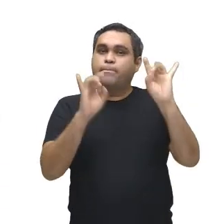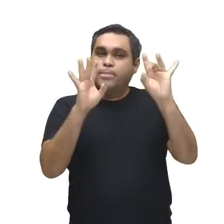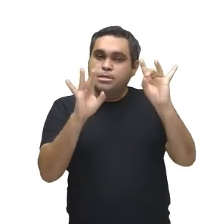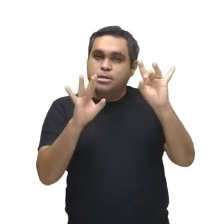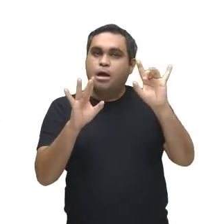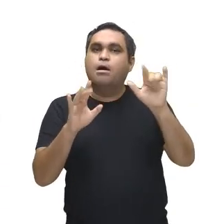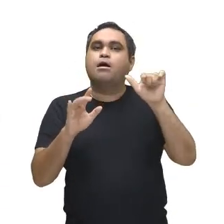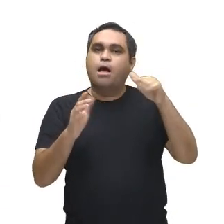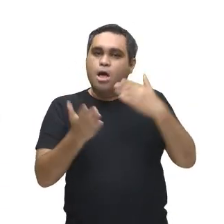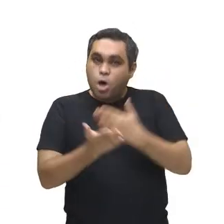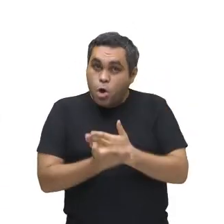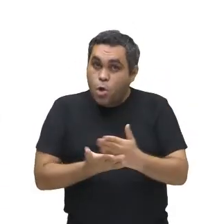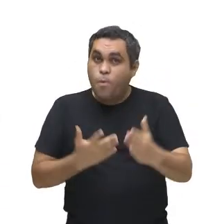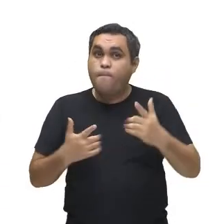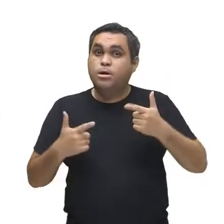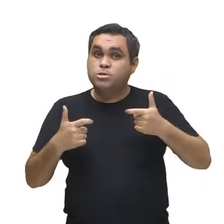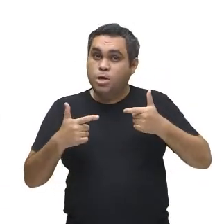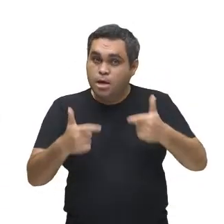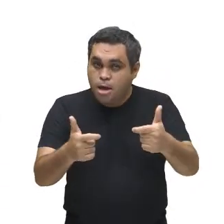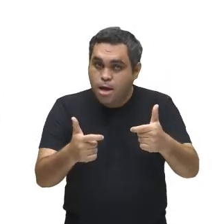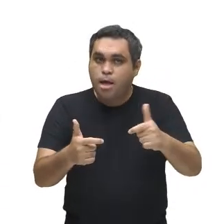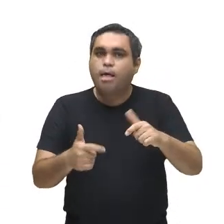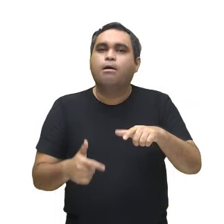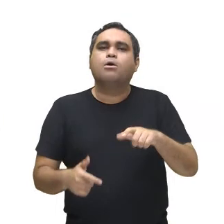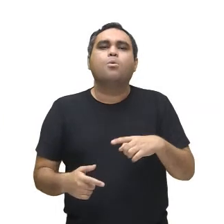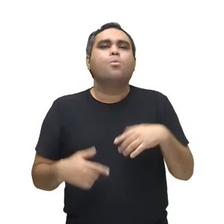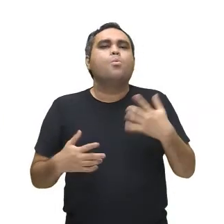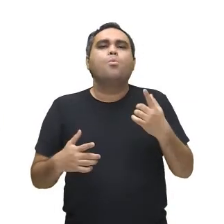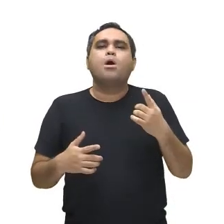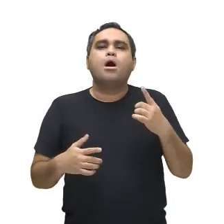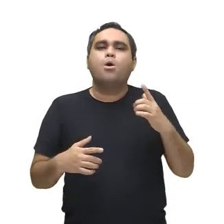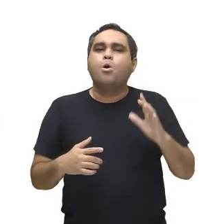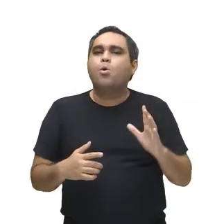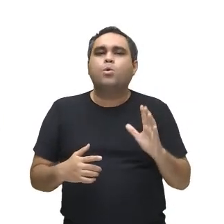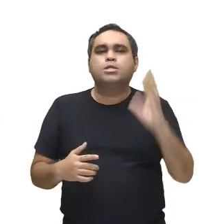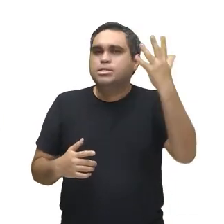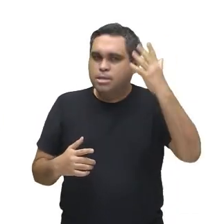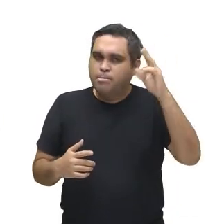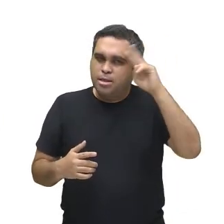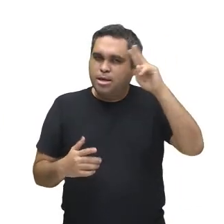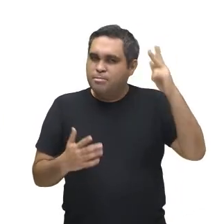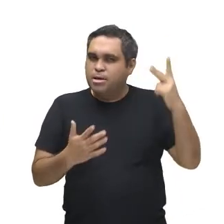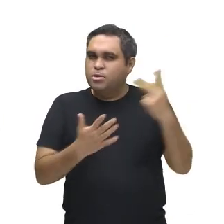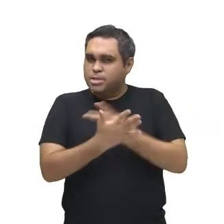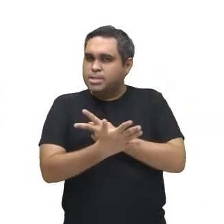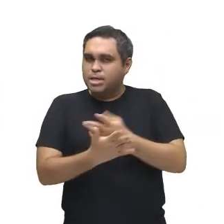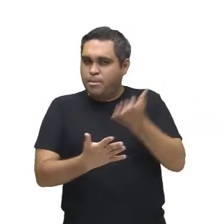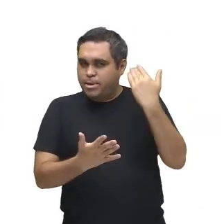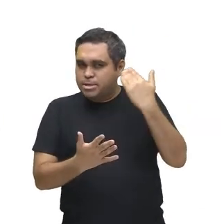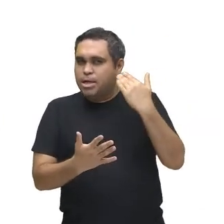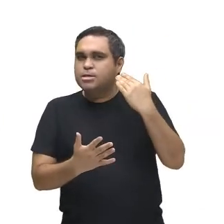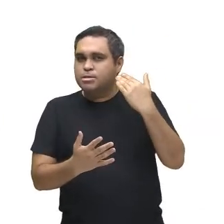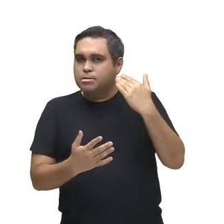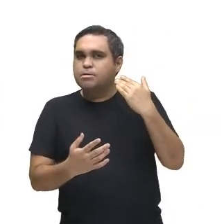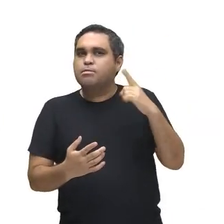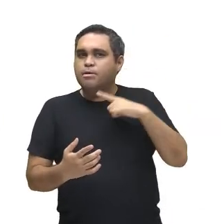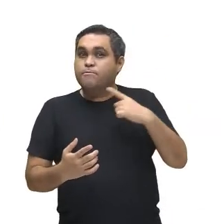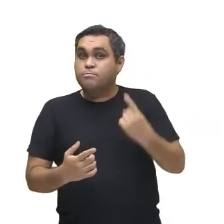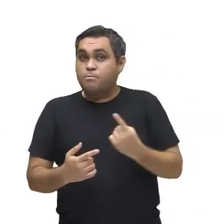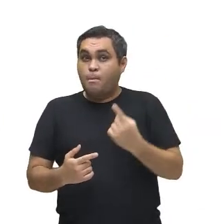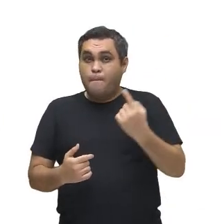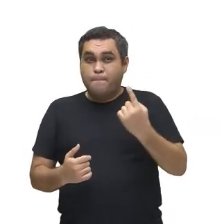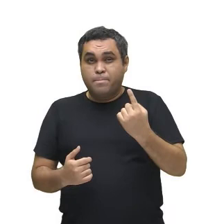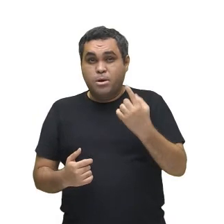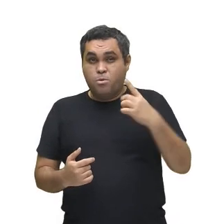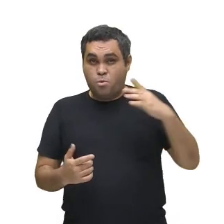para o início da guerra. Qual foi esse evento? Falei para vocês agora há pouco que houve um evento que foi